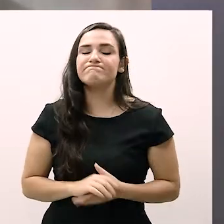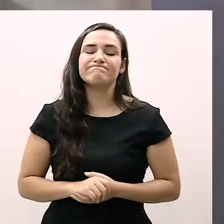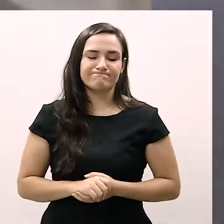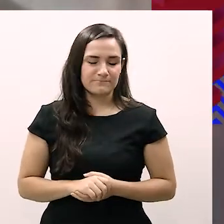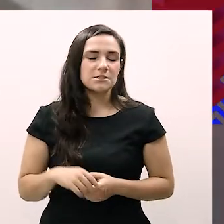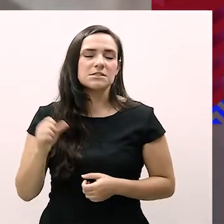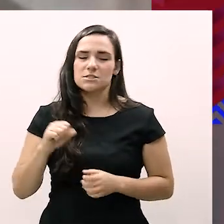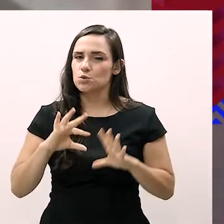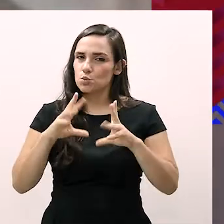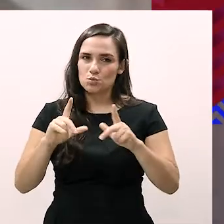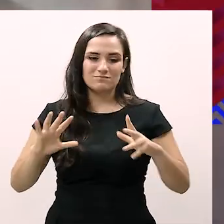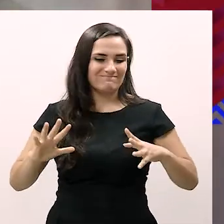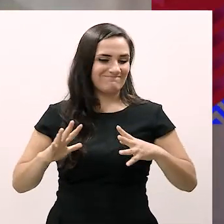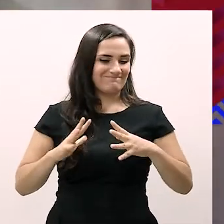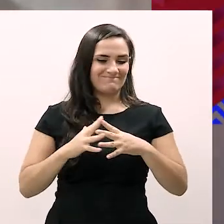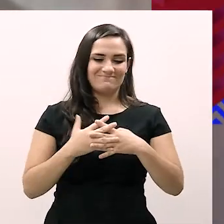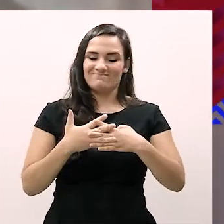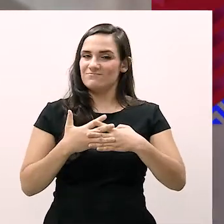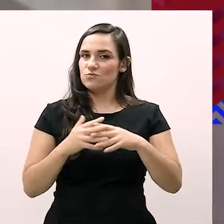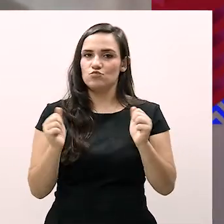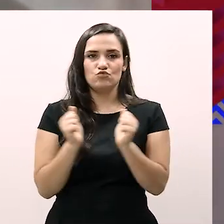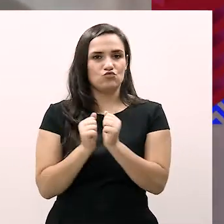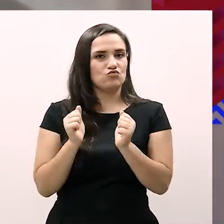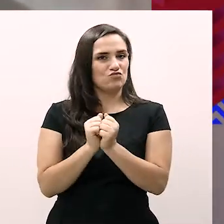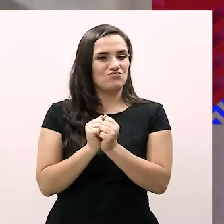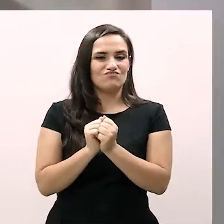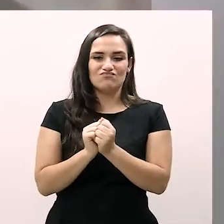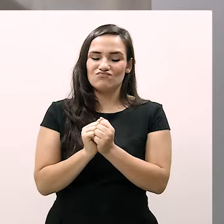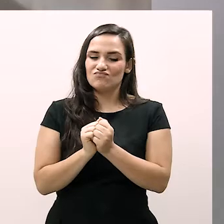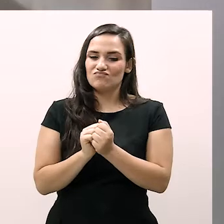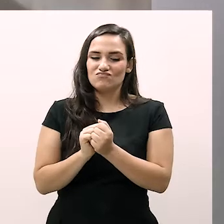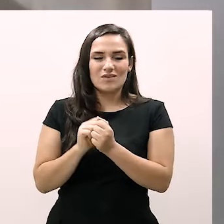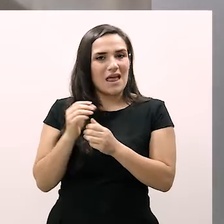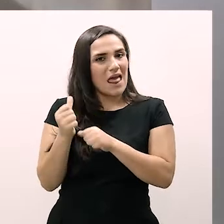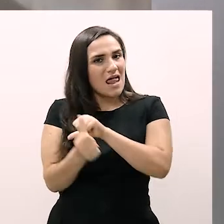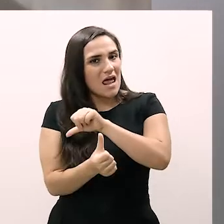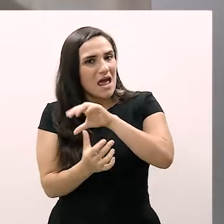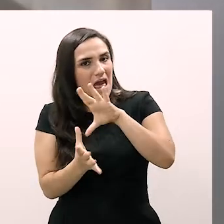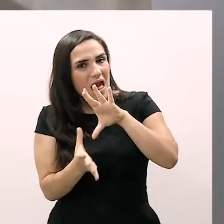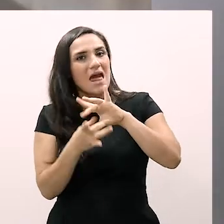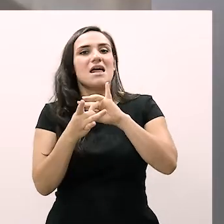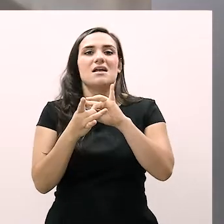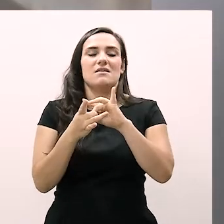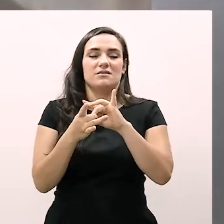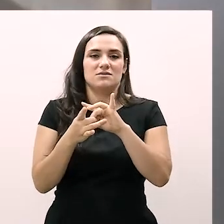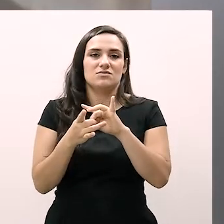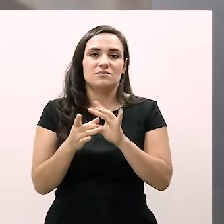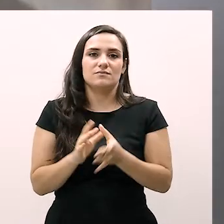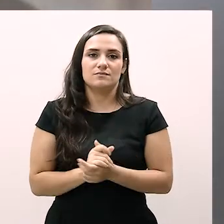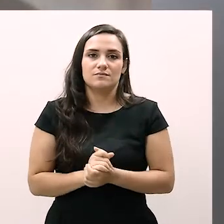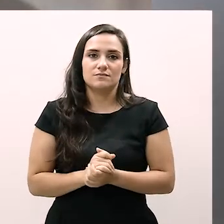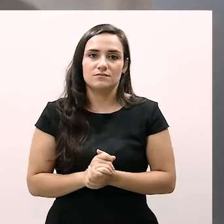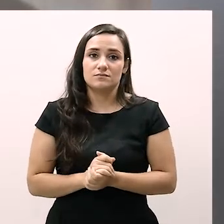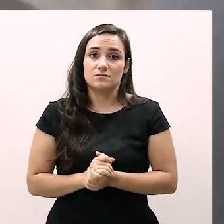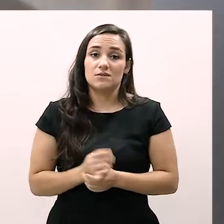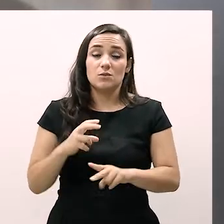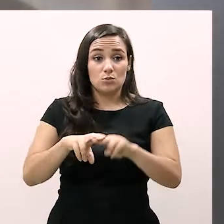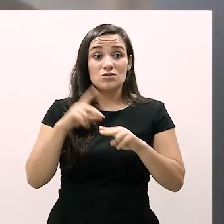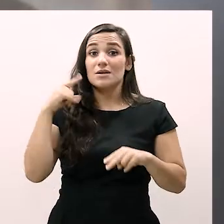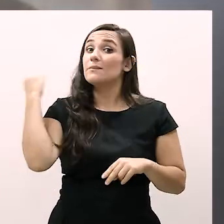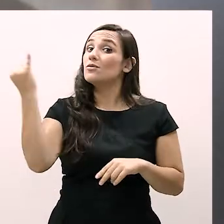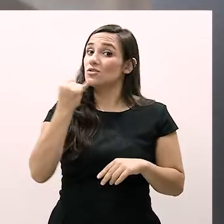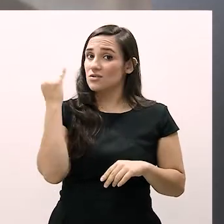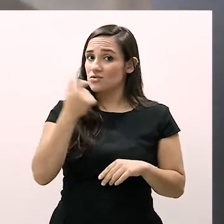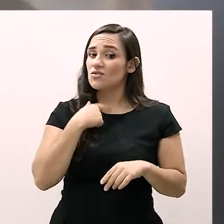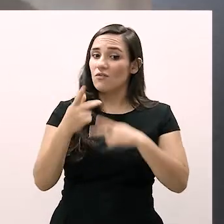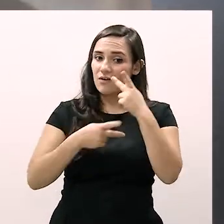né? Sim. E agora eu volto a falar o que eu te disse no começo. Para mim é palpitante falar sobre